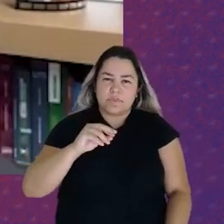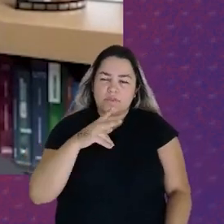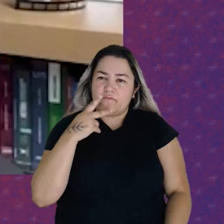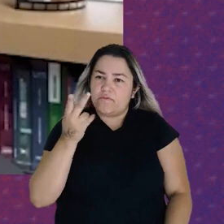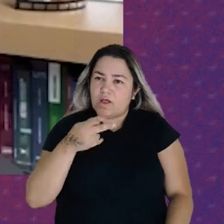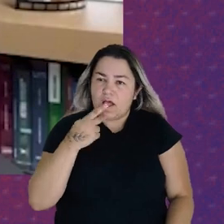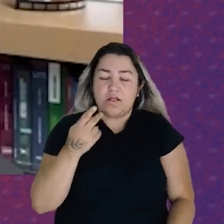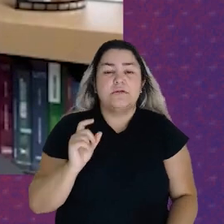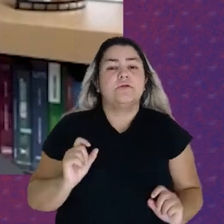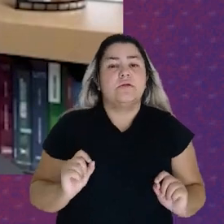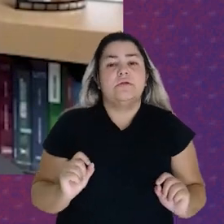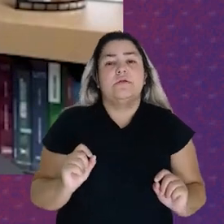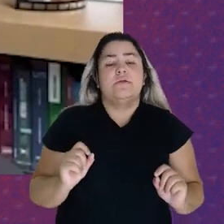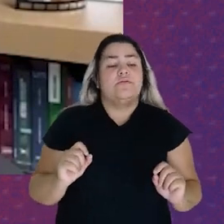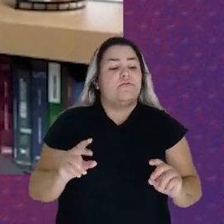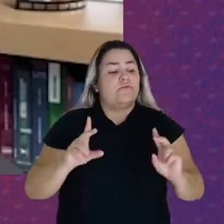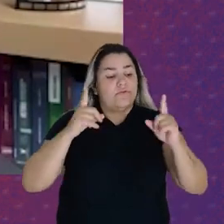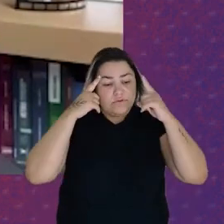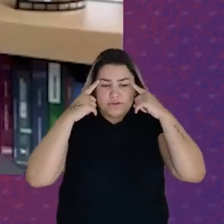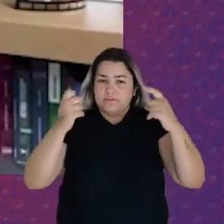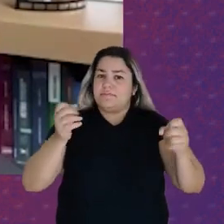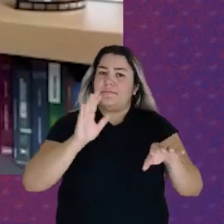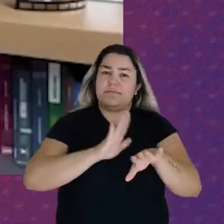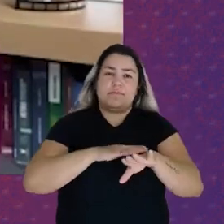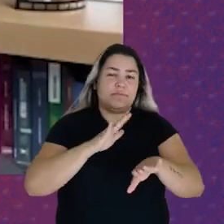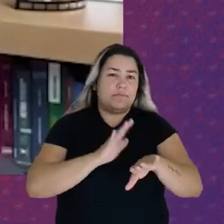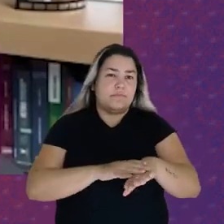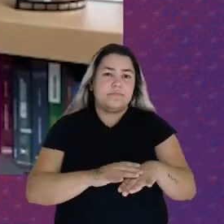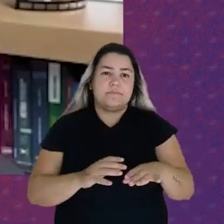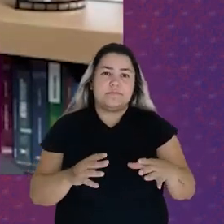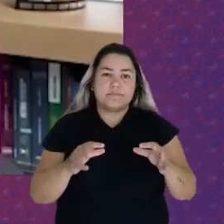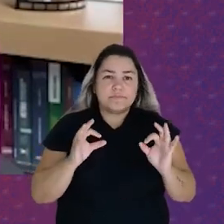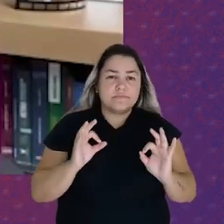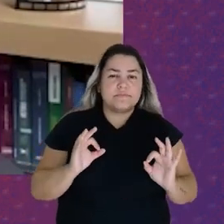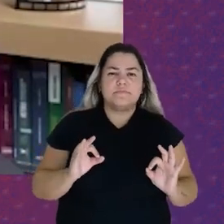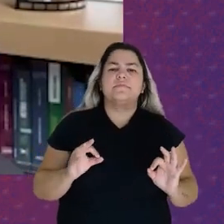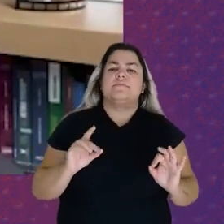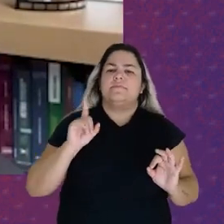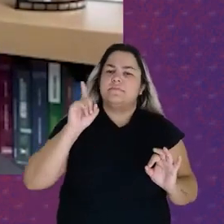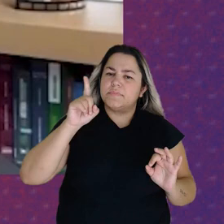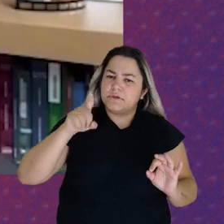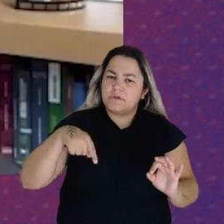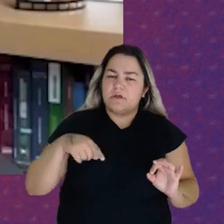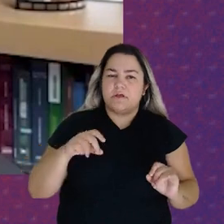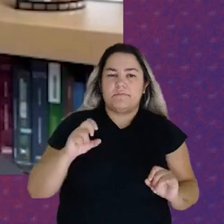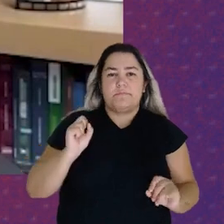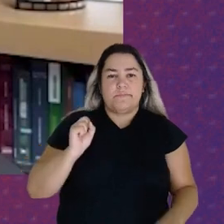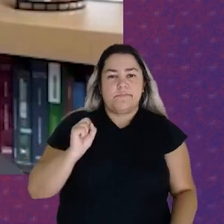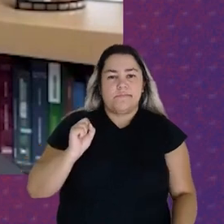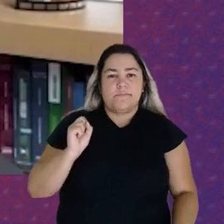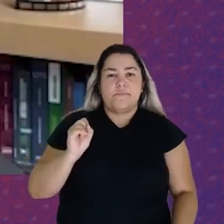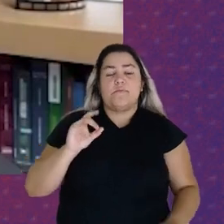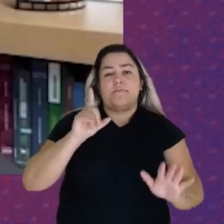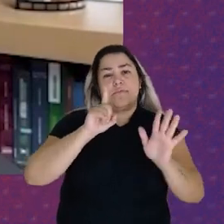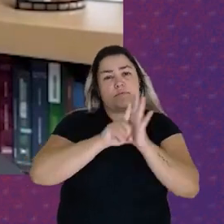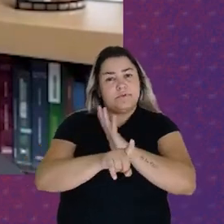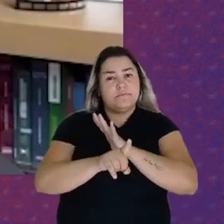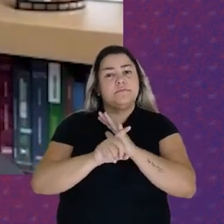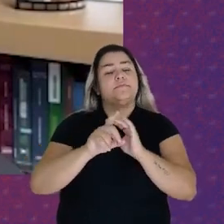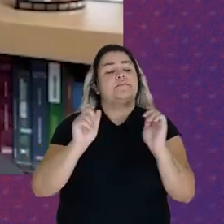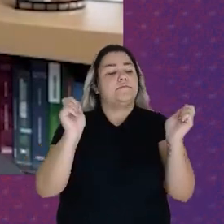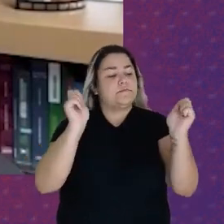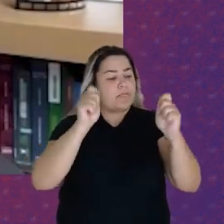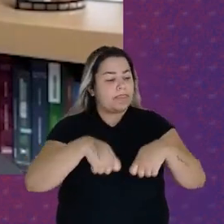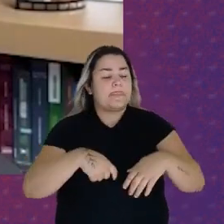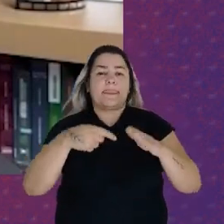violências tão mais emblemáticas, será? Então, essa é uma pergunta que a gente precisa se